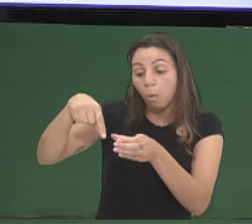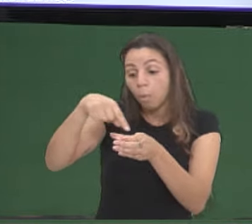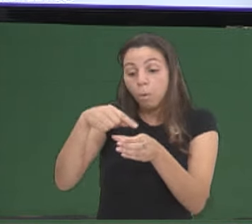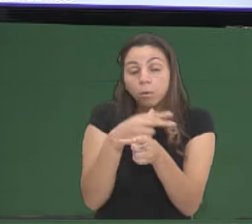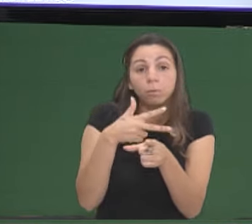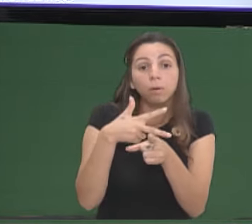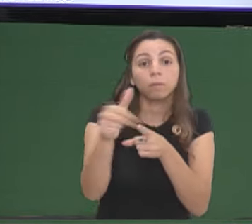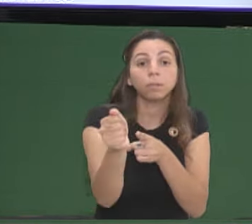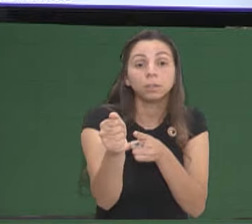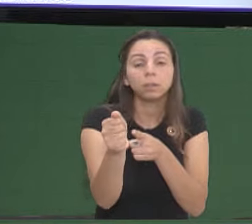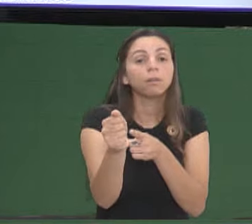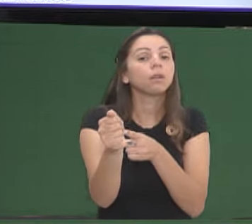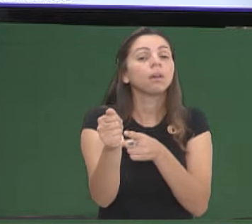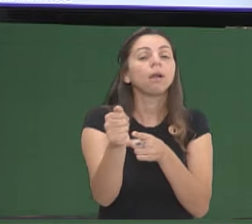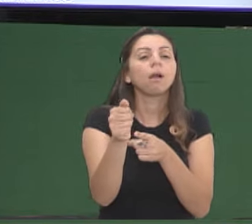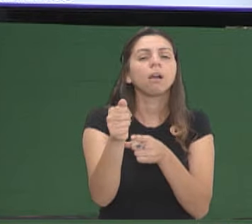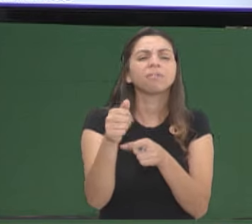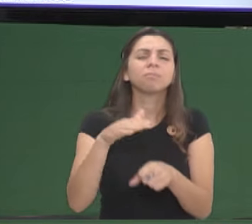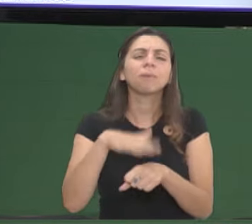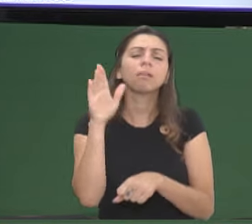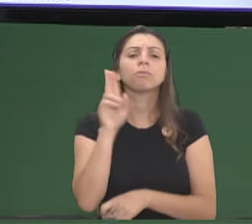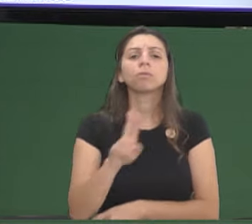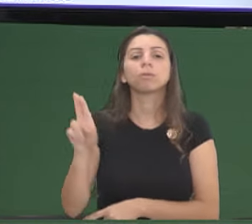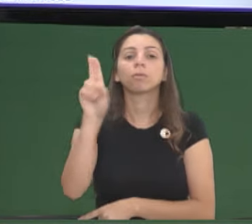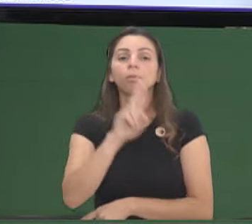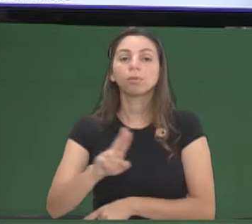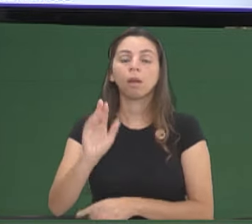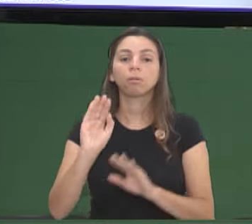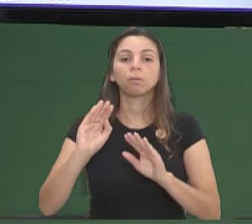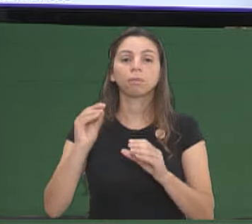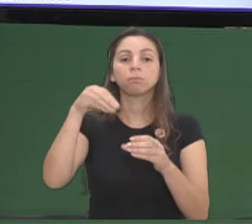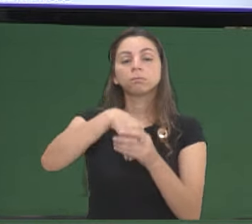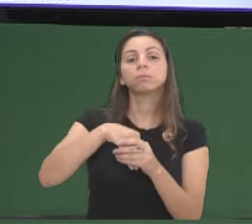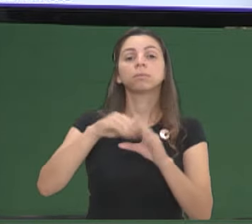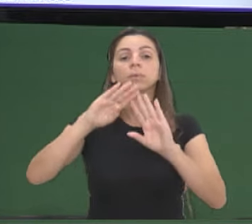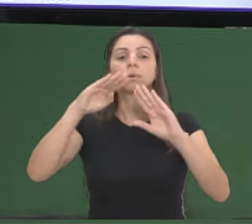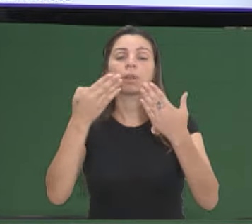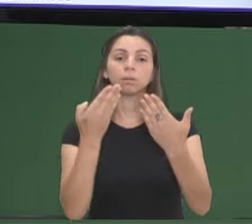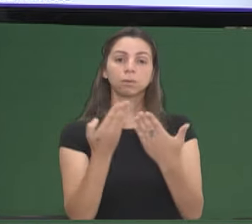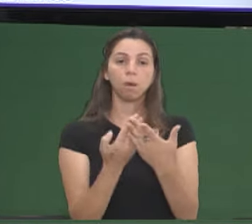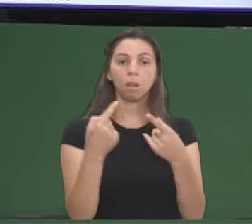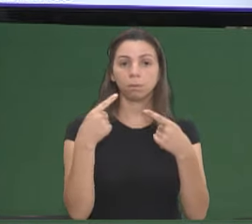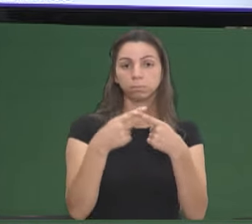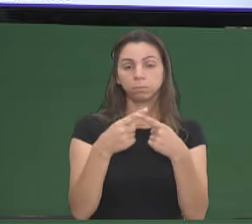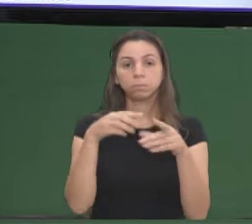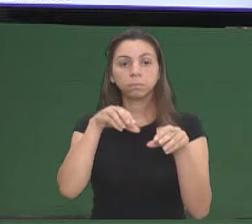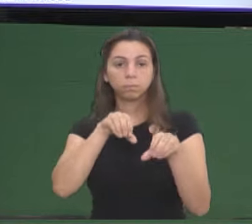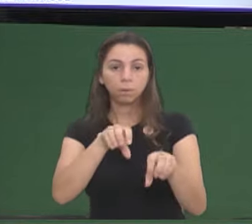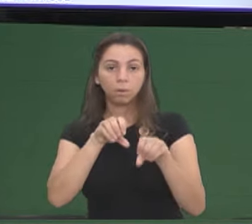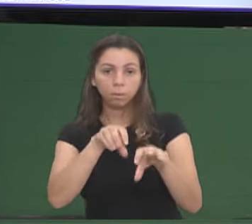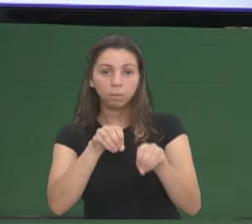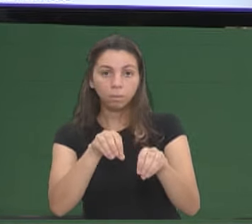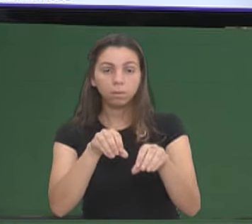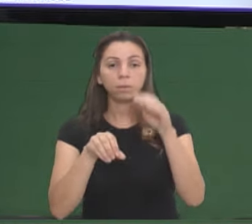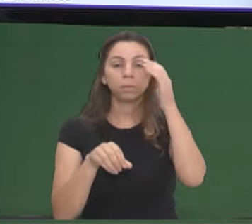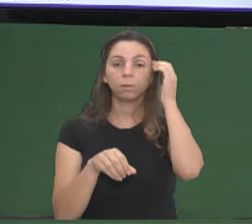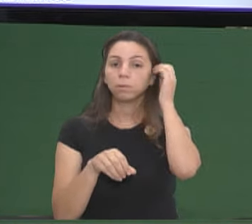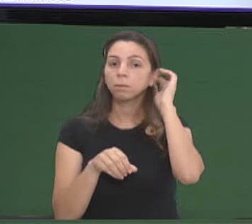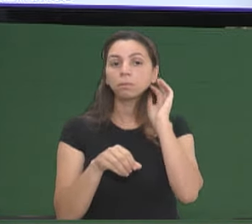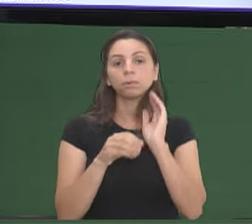muito usado, difundido na escola por ser a questão da educação, né? Não é